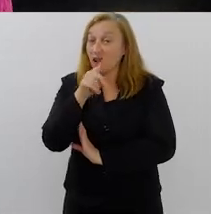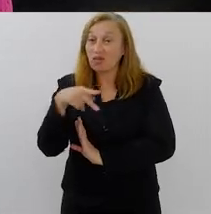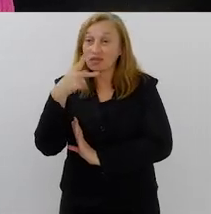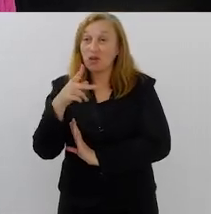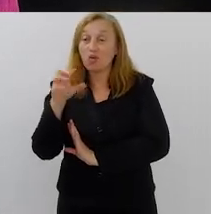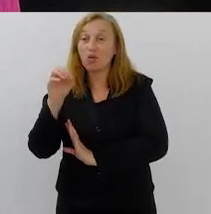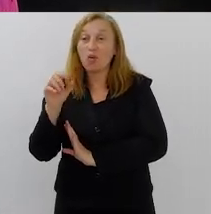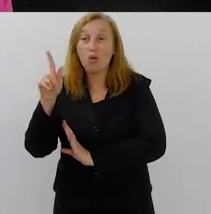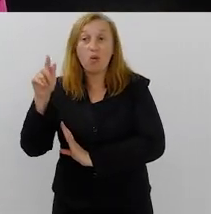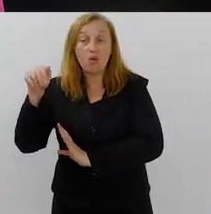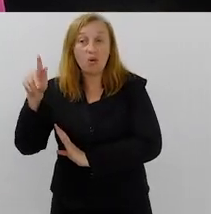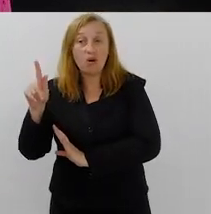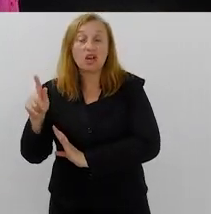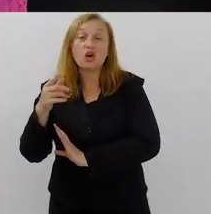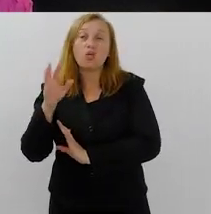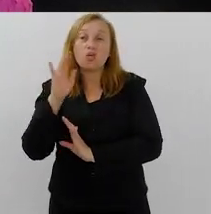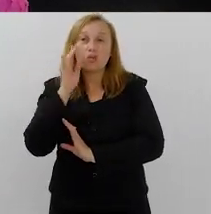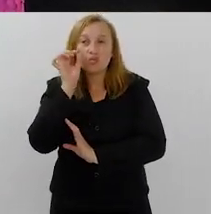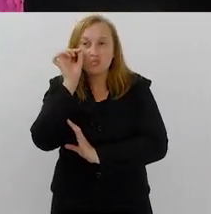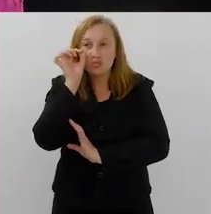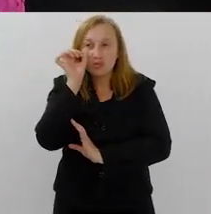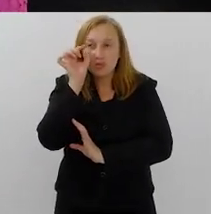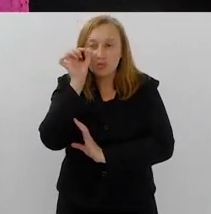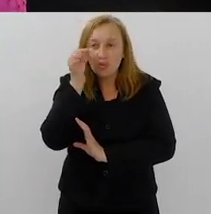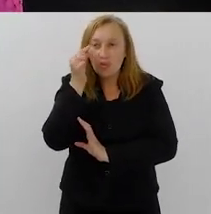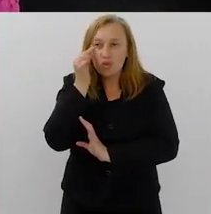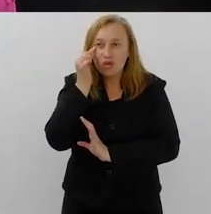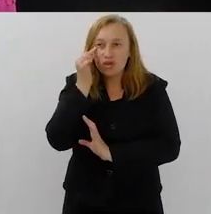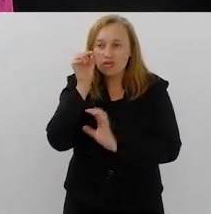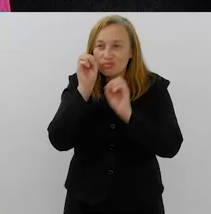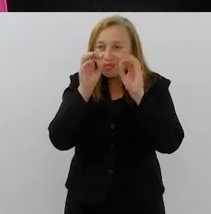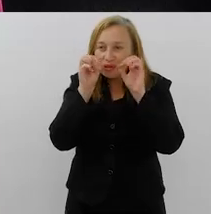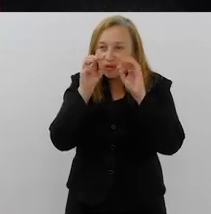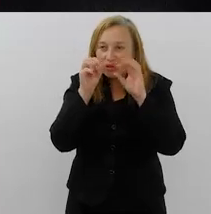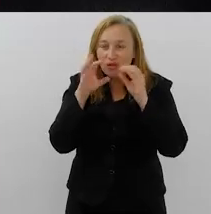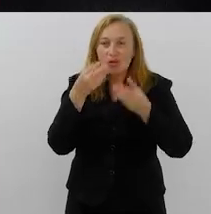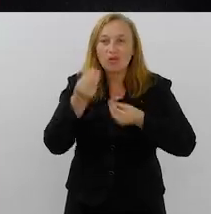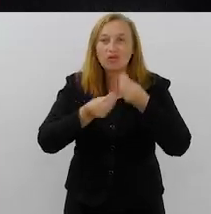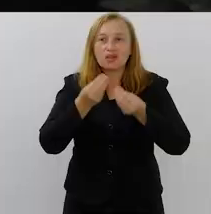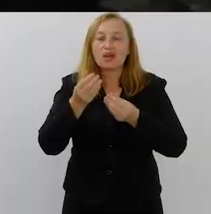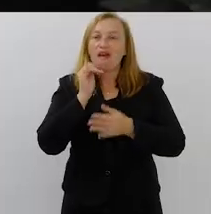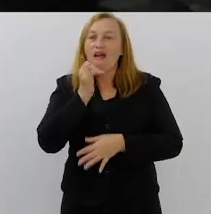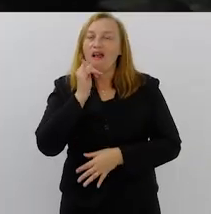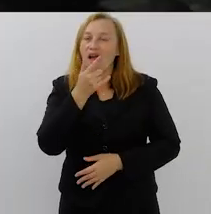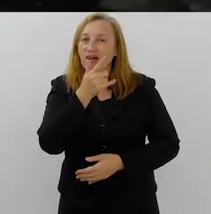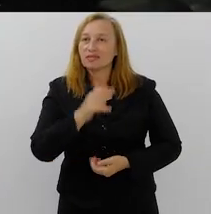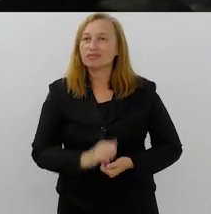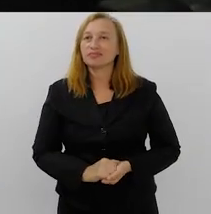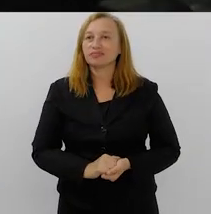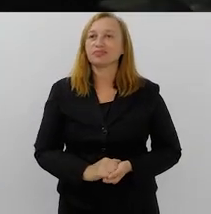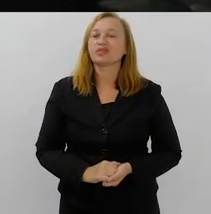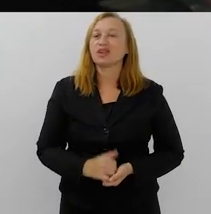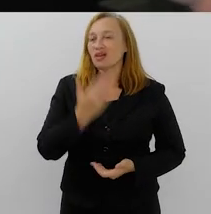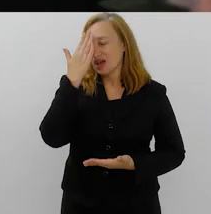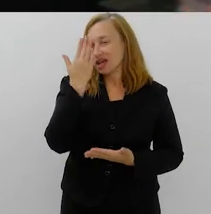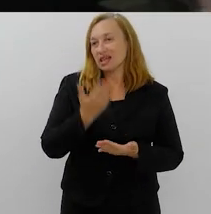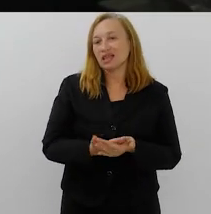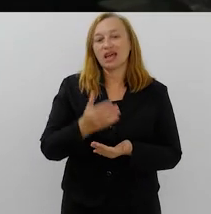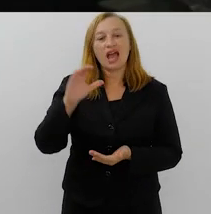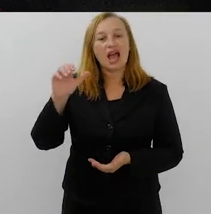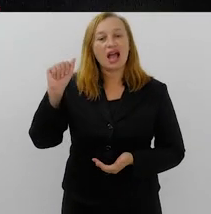né ela quando falou da ONG o olhinho brilhou ela falou das fotos o olhinho brilhou esses relatos